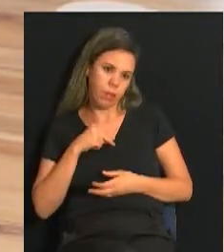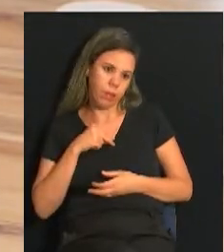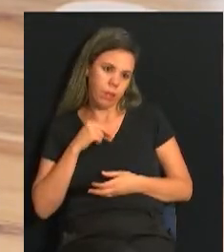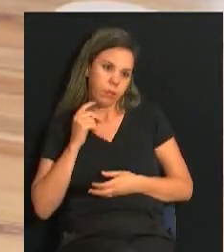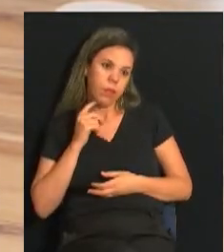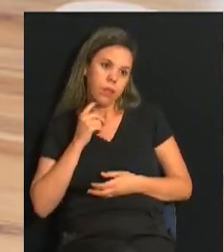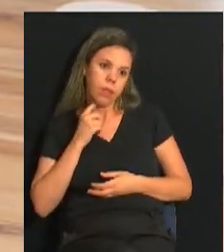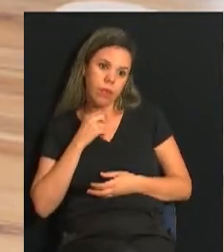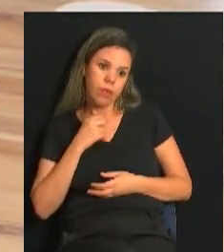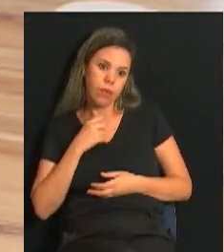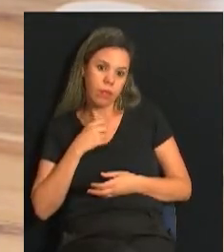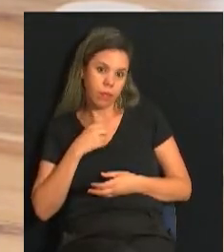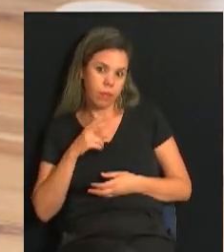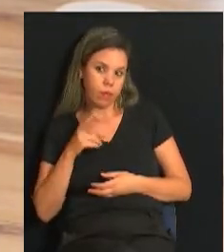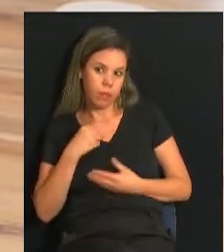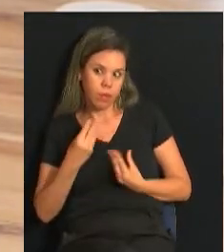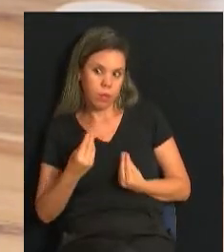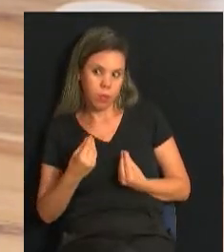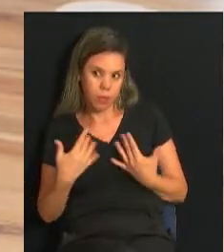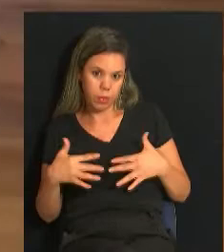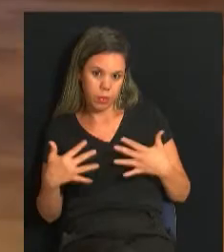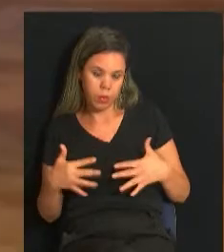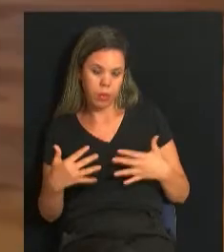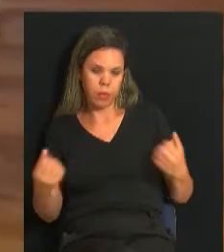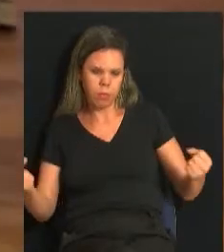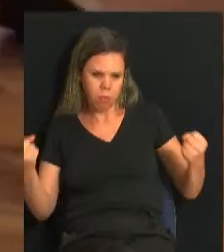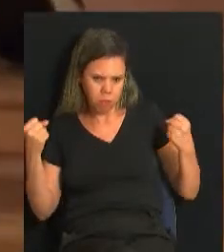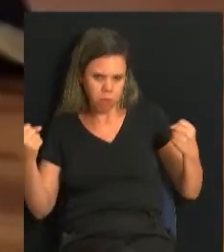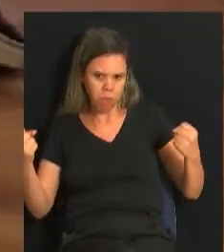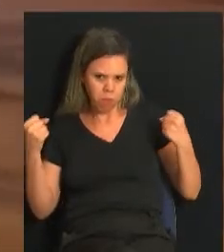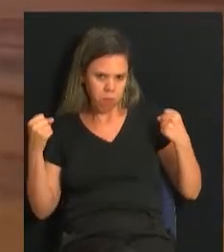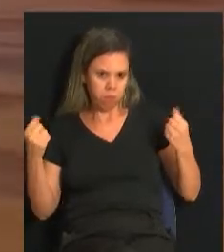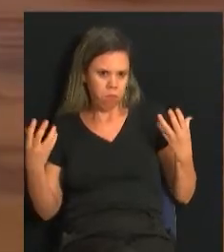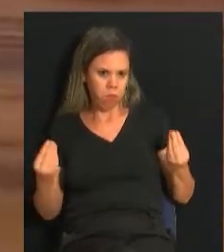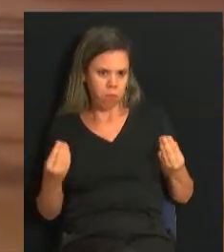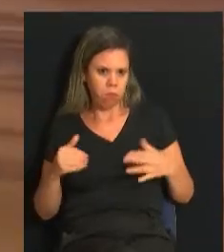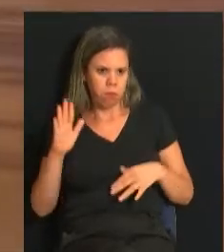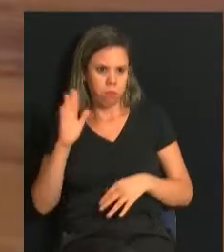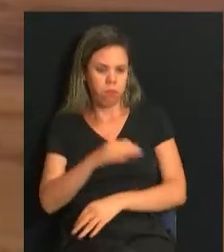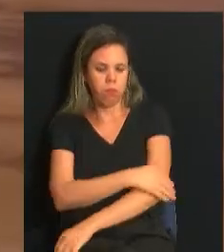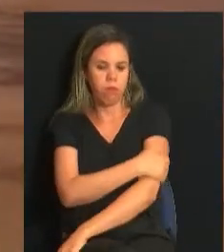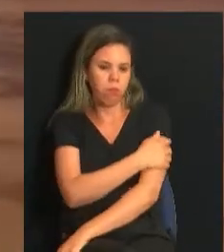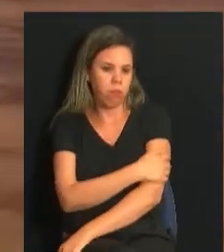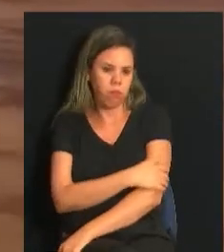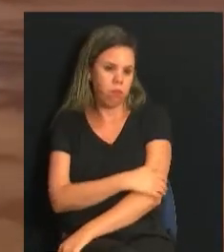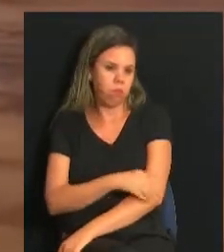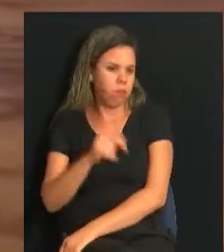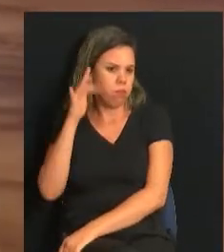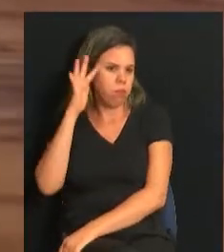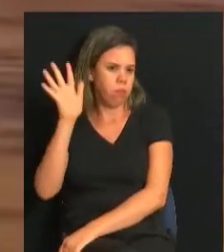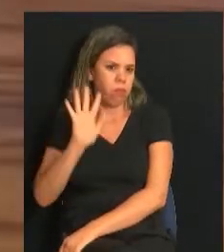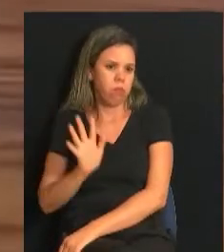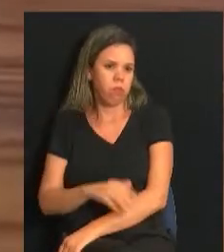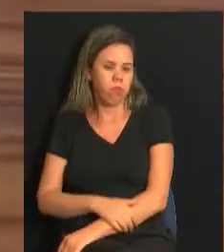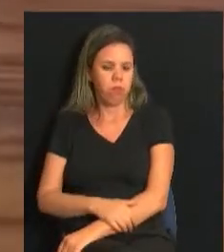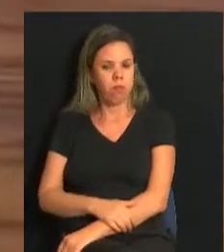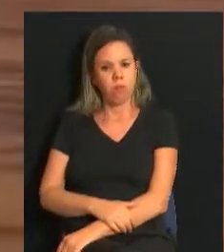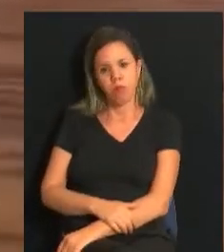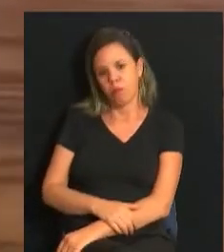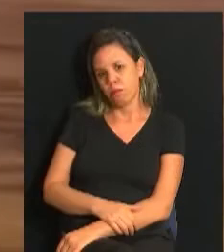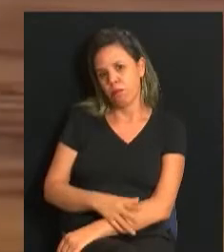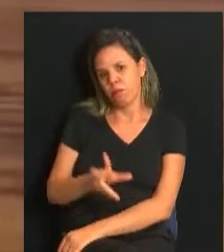por dia ia fazer almoço mas aí é muito mais do que eu ganhei isso é porque